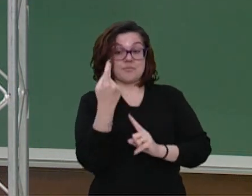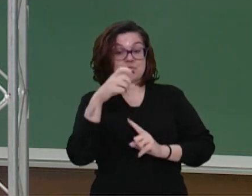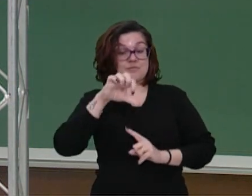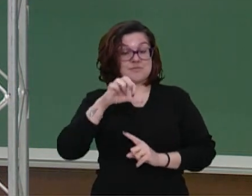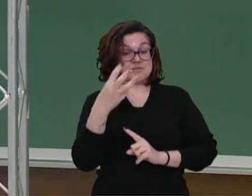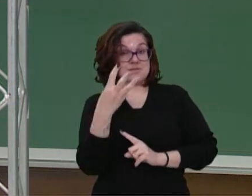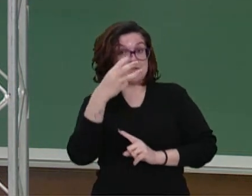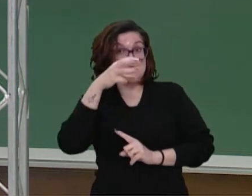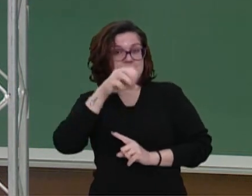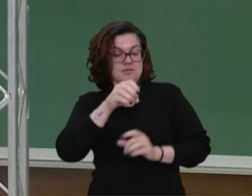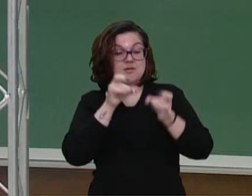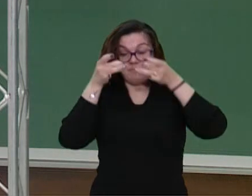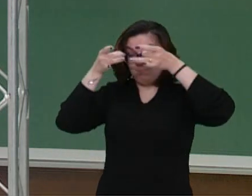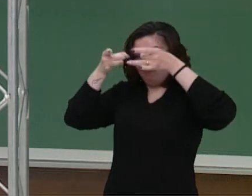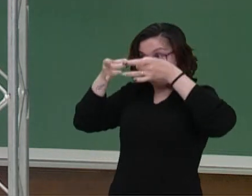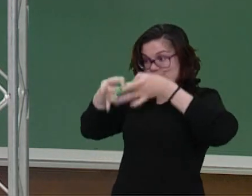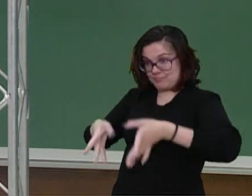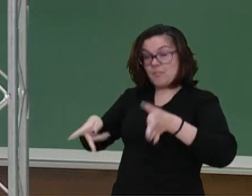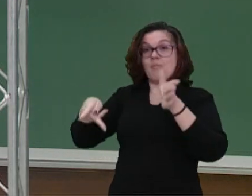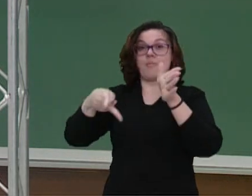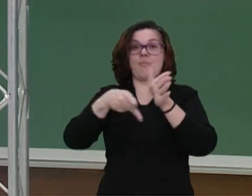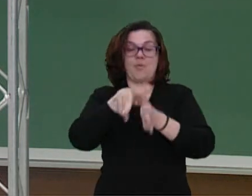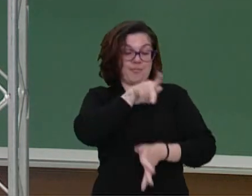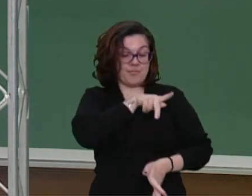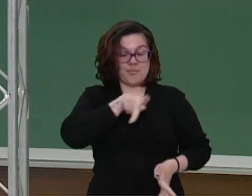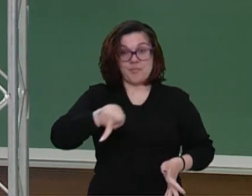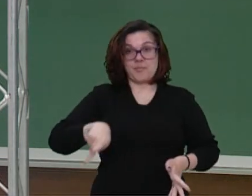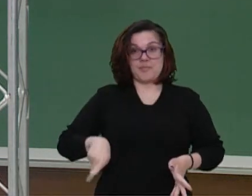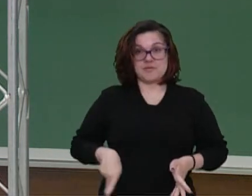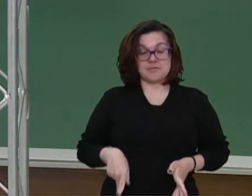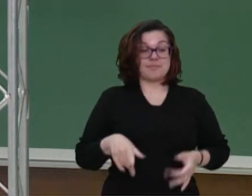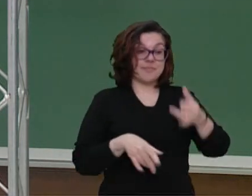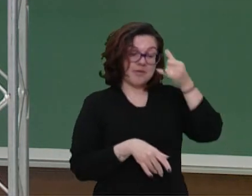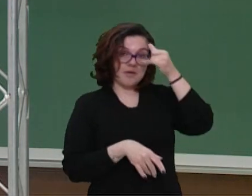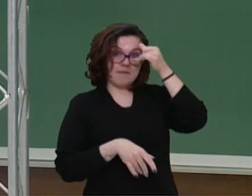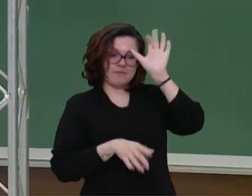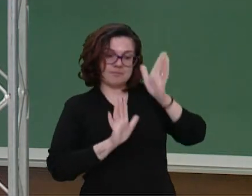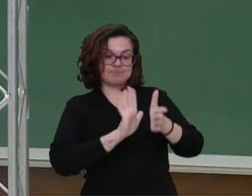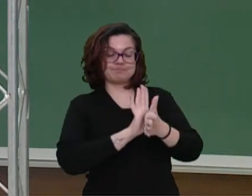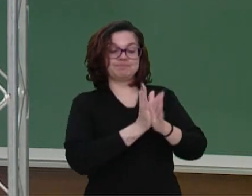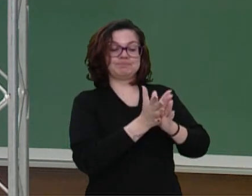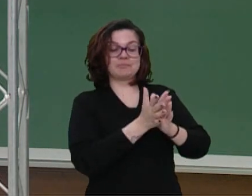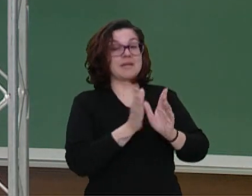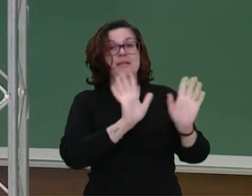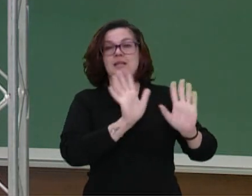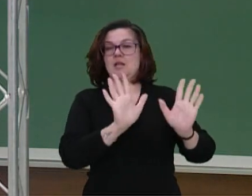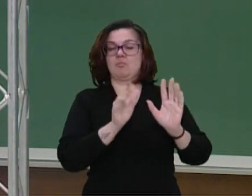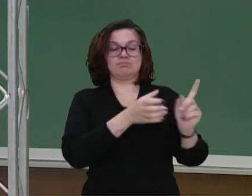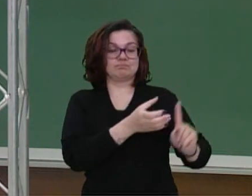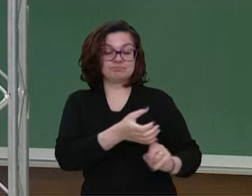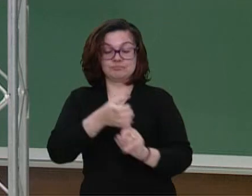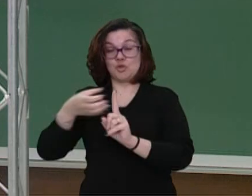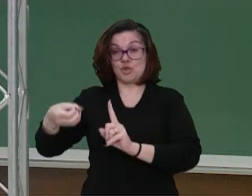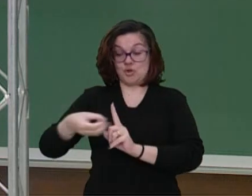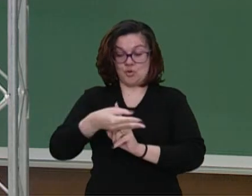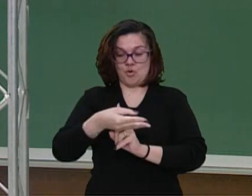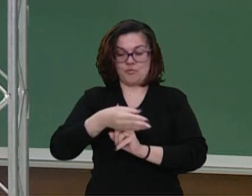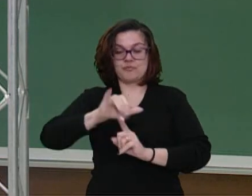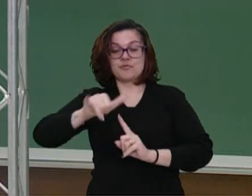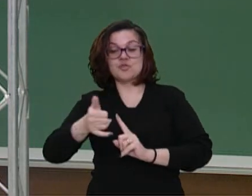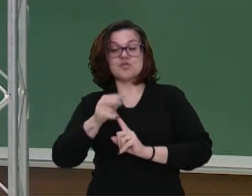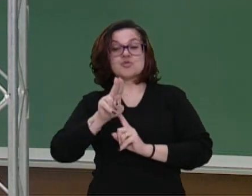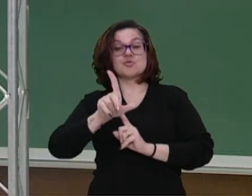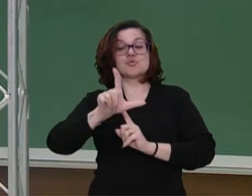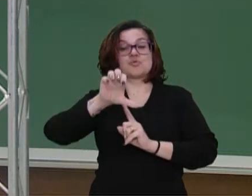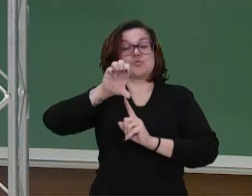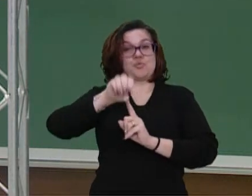que destitui o presidente Washington Luiz, ele não permite a posse do presidente eleito, o Júlio Prestes,